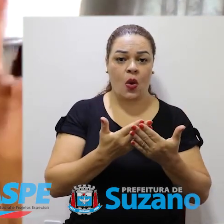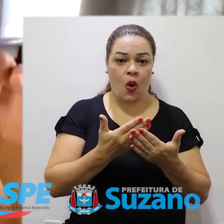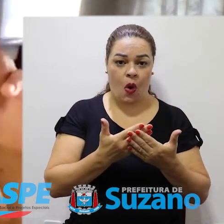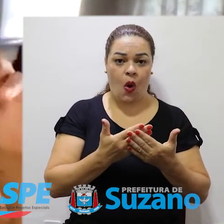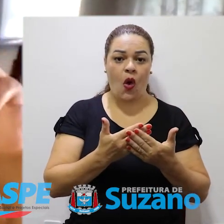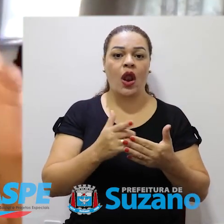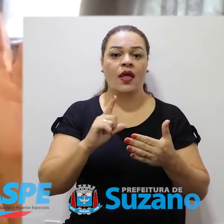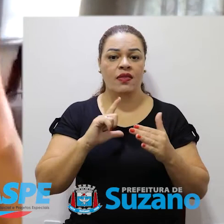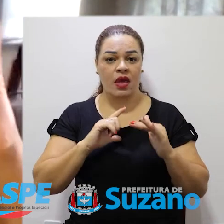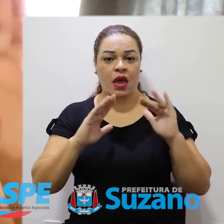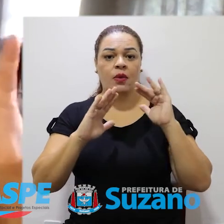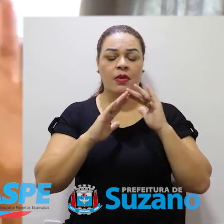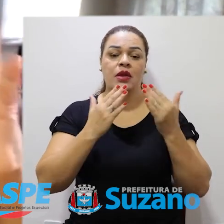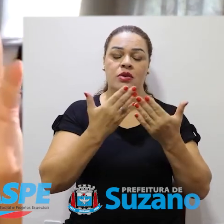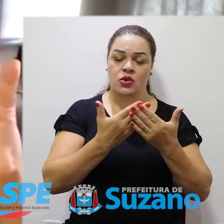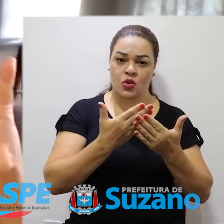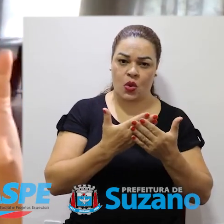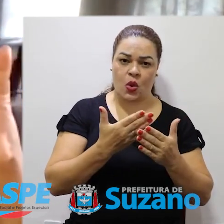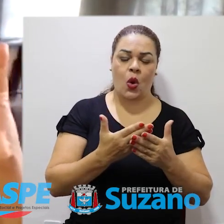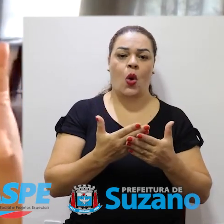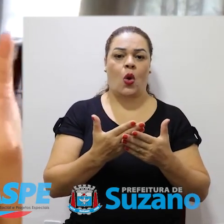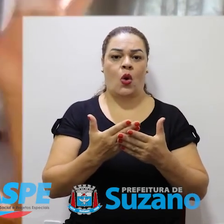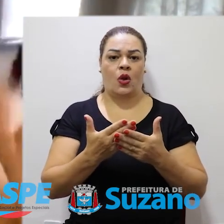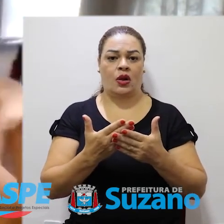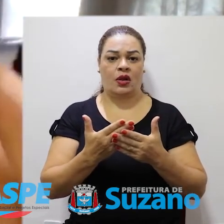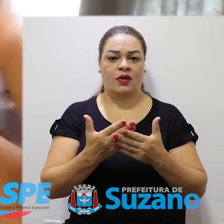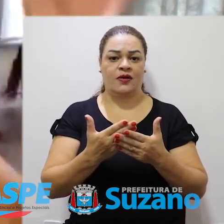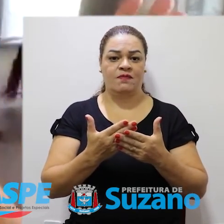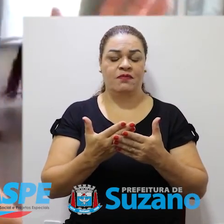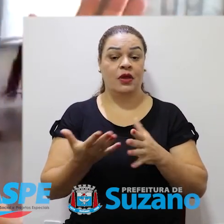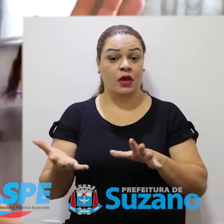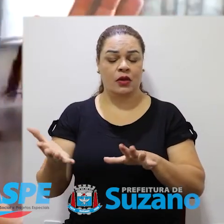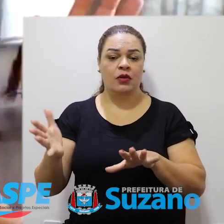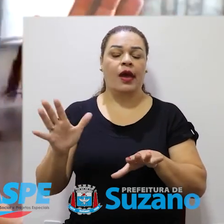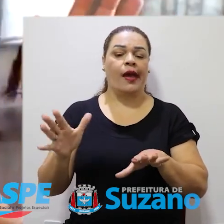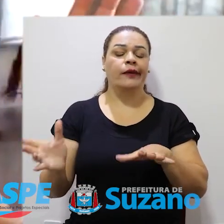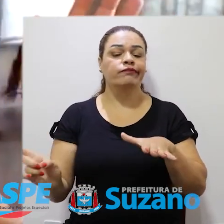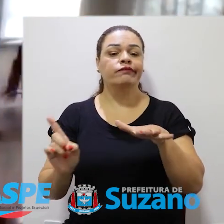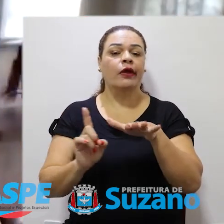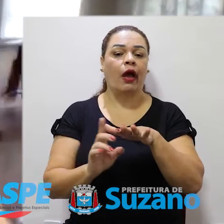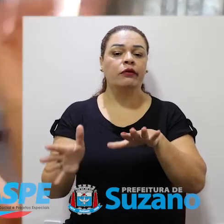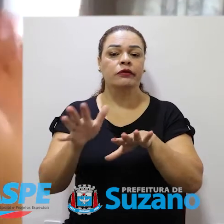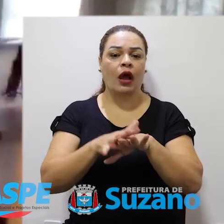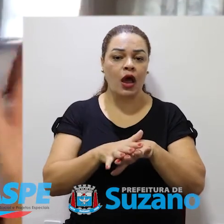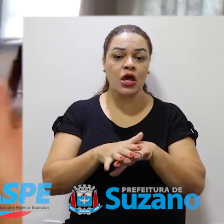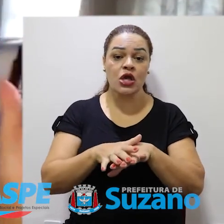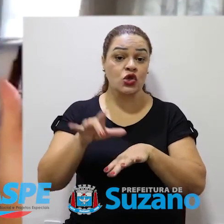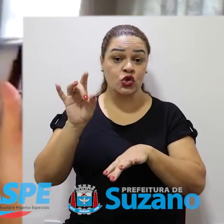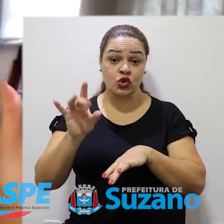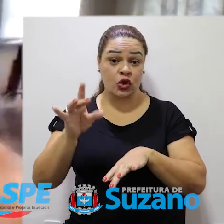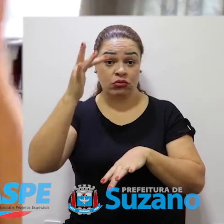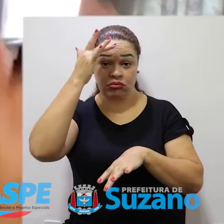uma escola dessas escolas especiais, onde tem só criança com deficiência. E não